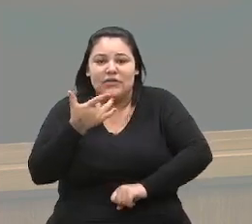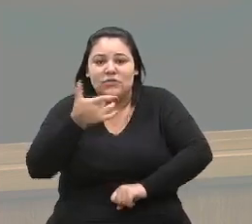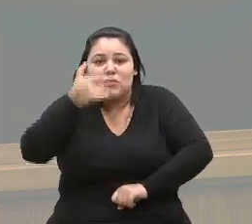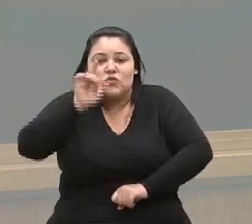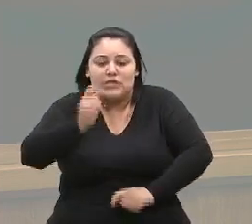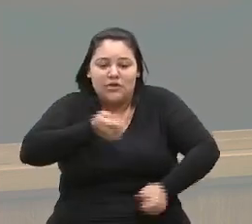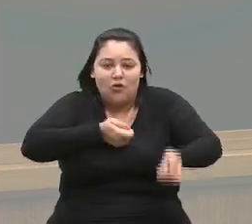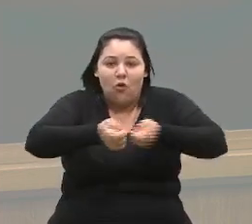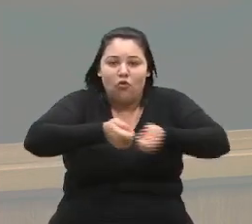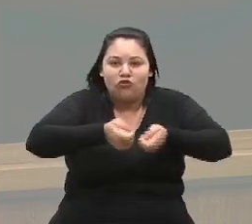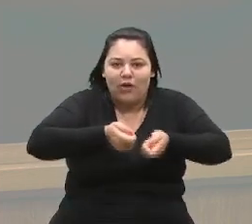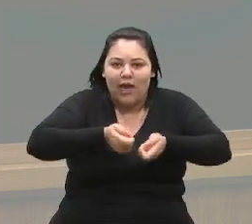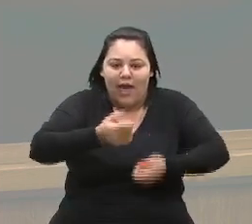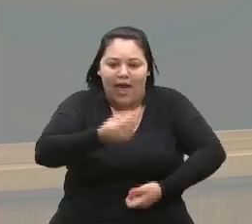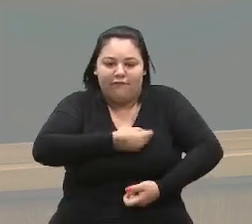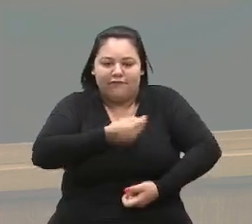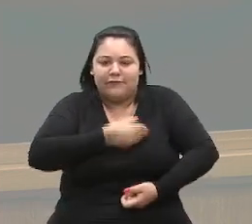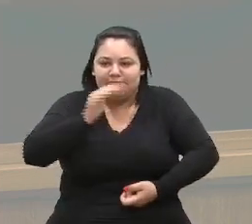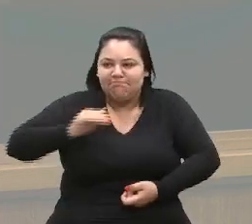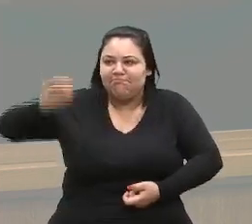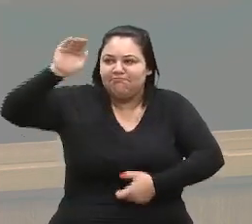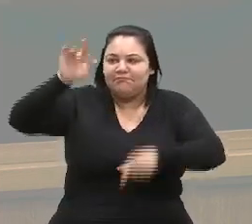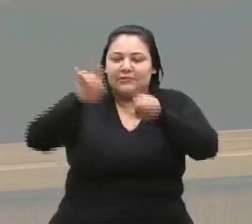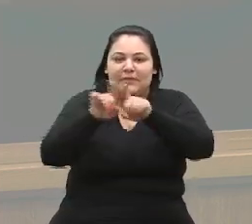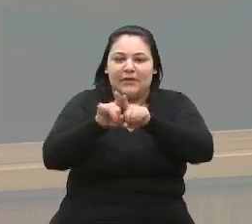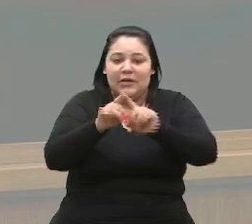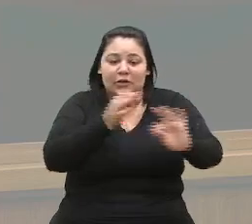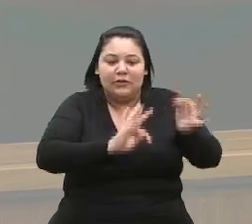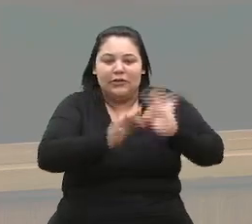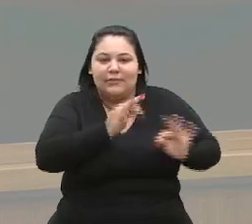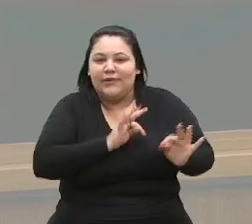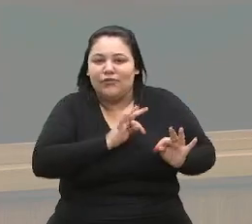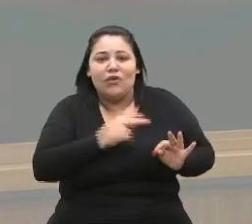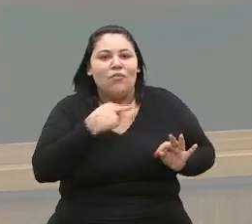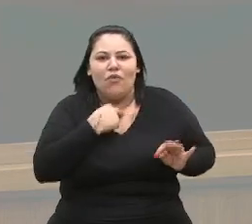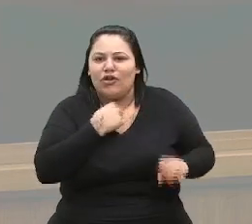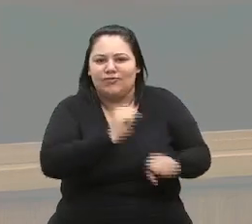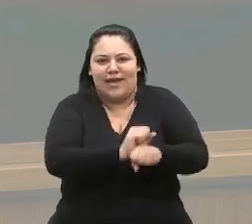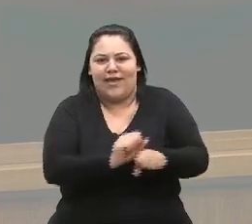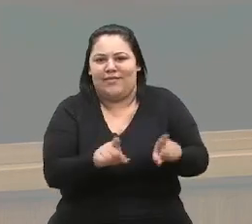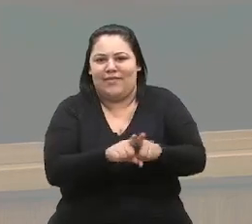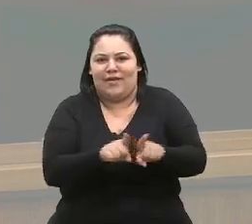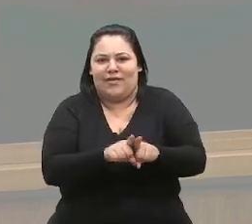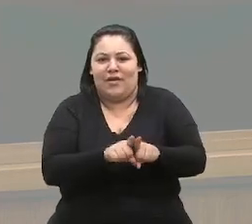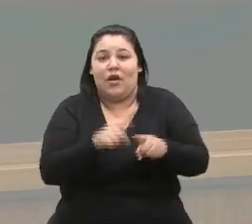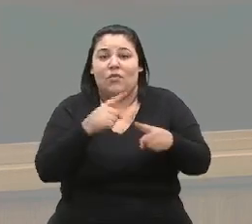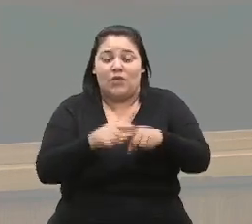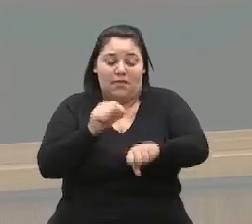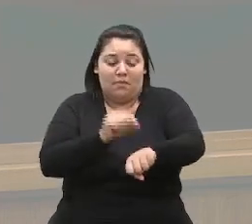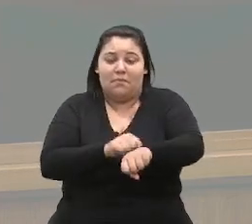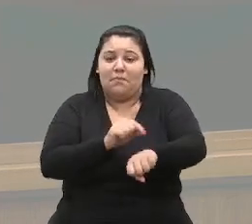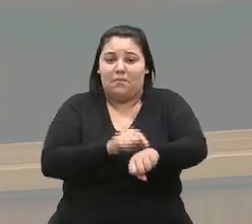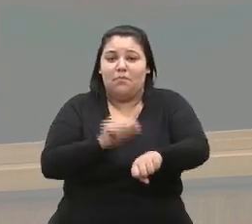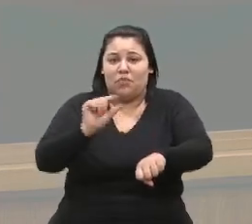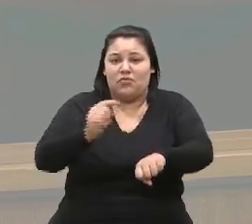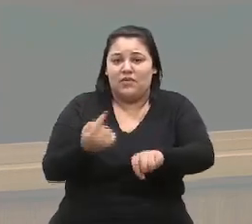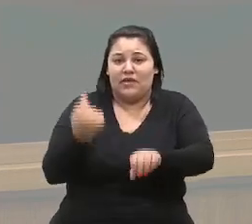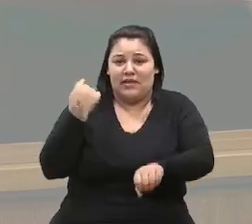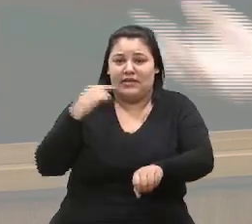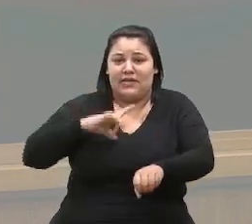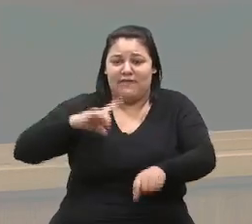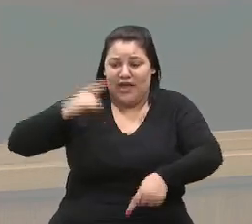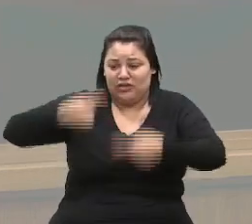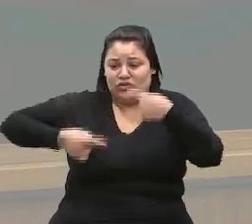vida adulta e que o tratamento também não pode ser interrompido. Há pouco tempo teve todo aquele debate